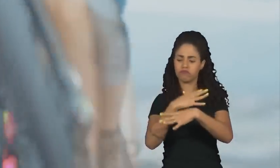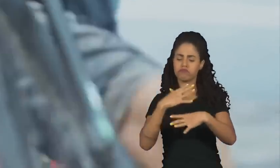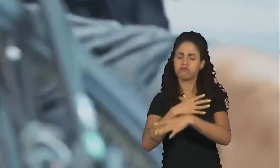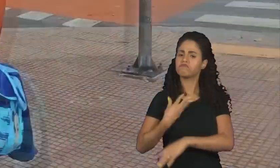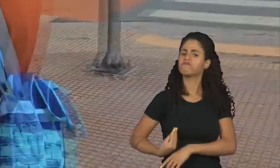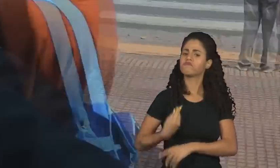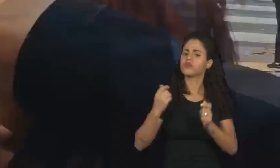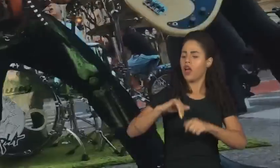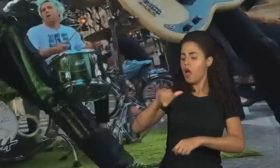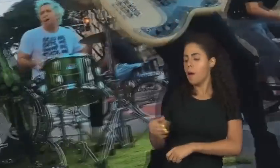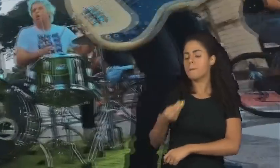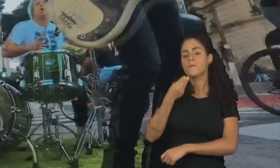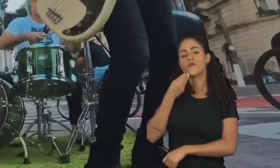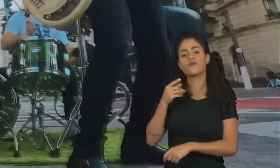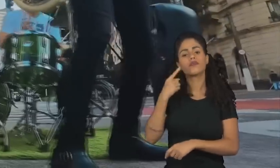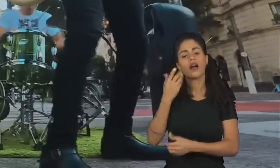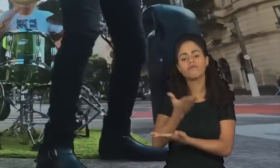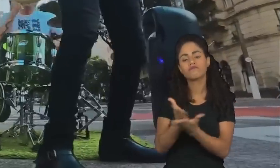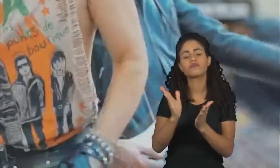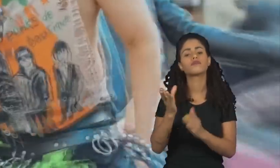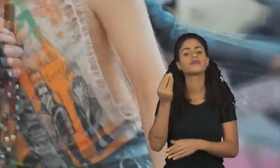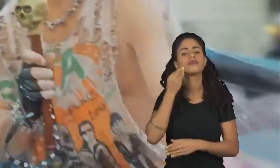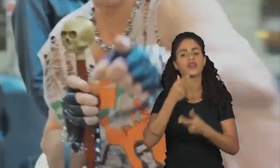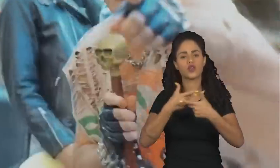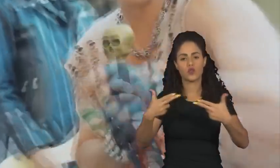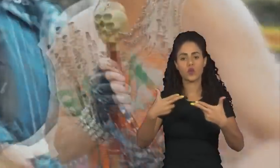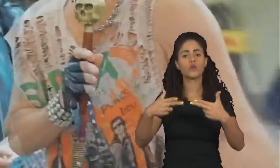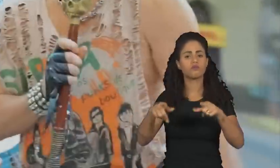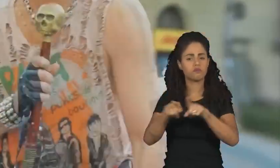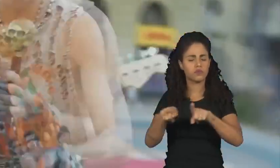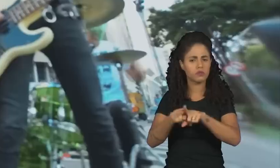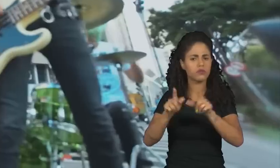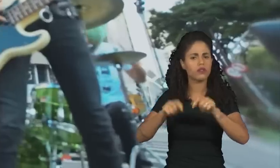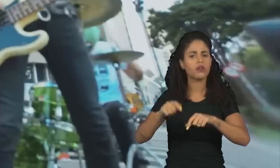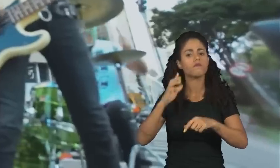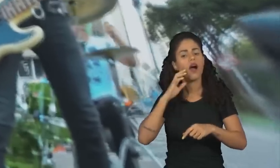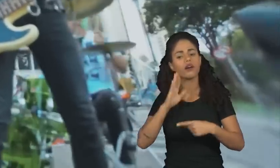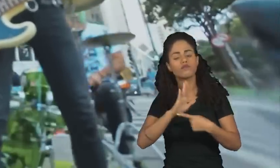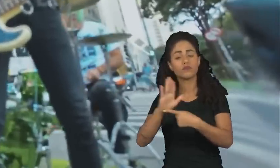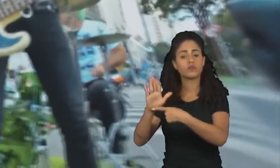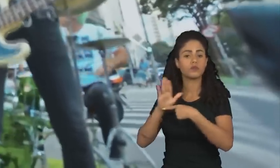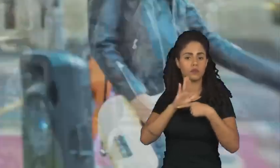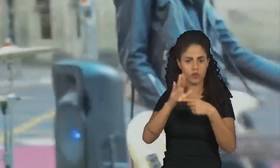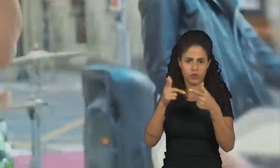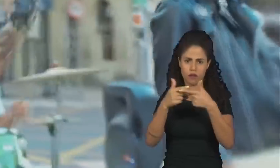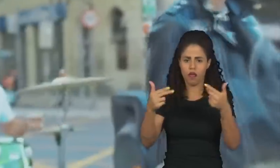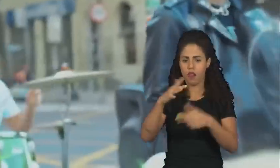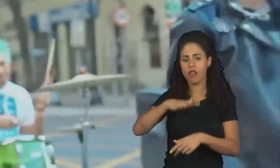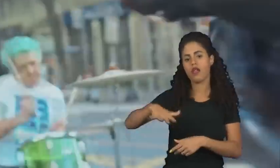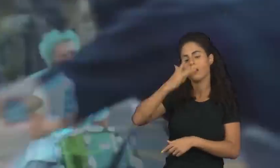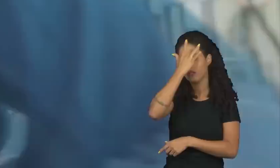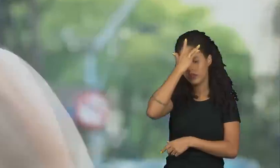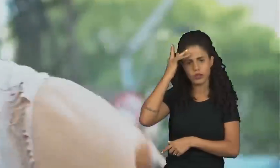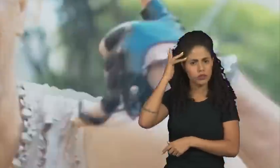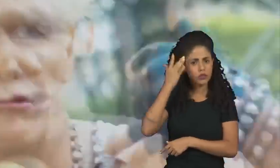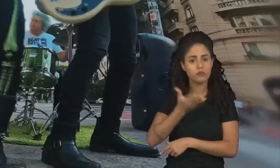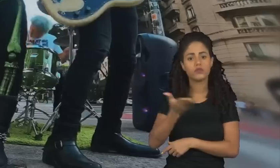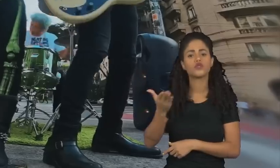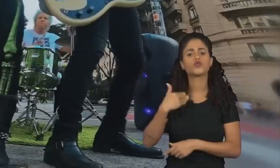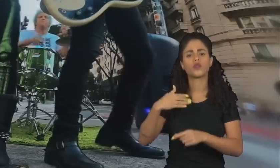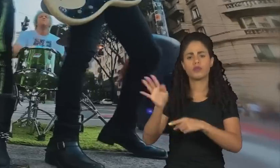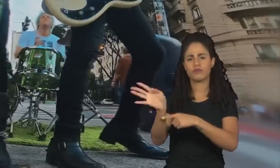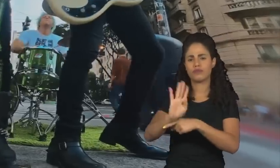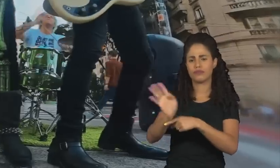em contato direto com seus encantos e seus problemas, e que servem de cenário para muitos dos seus instigantes